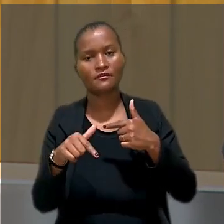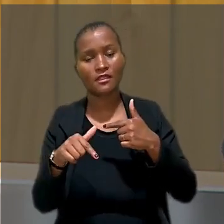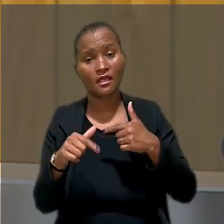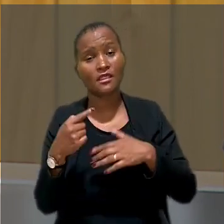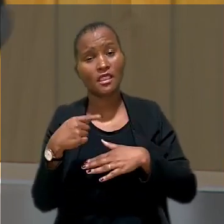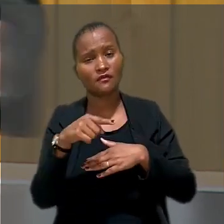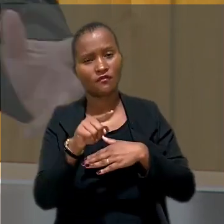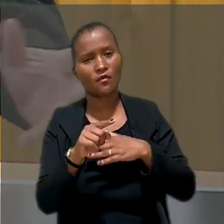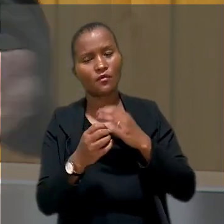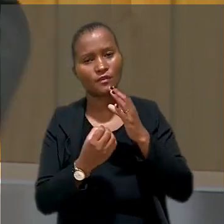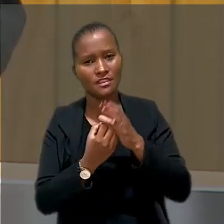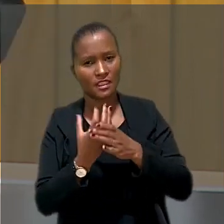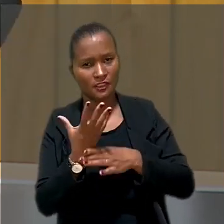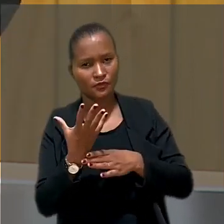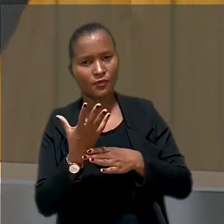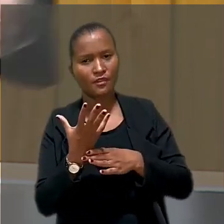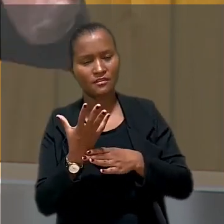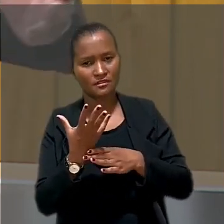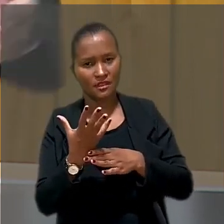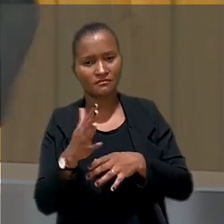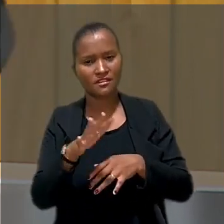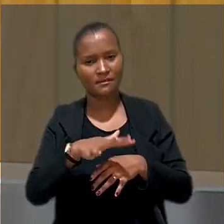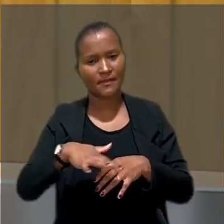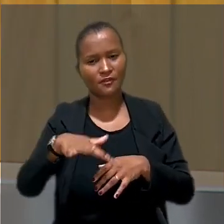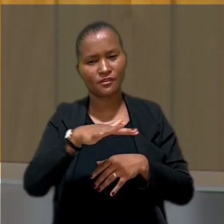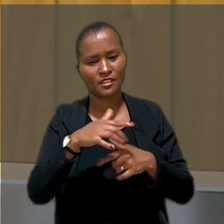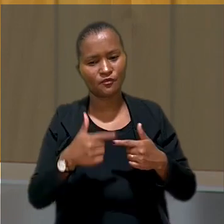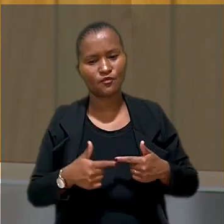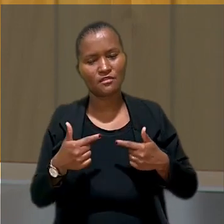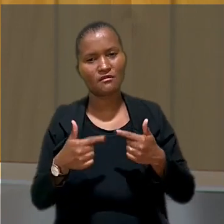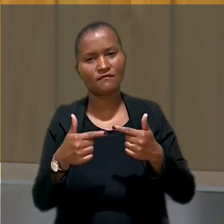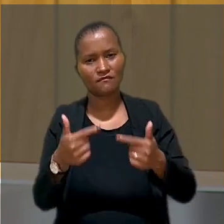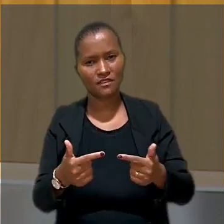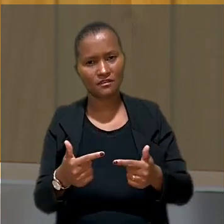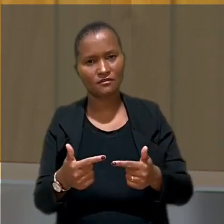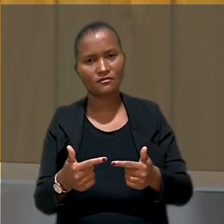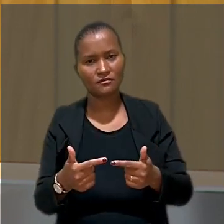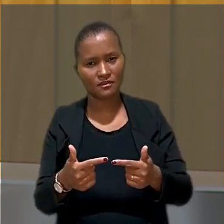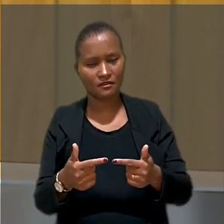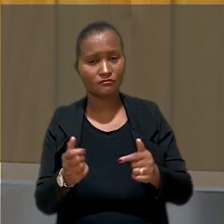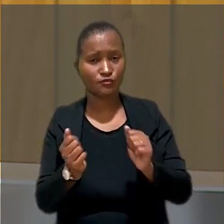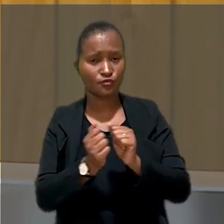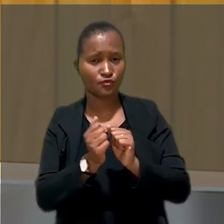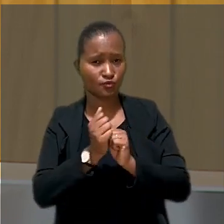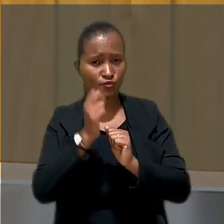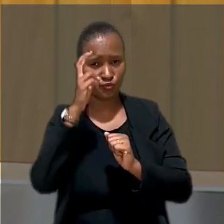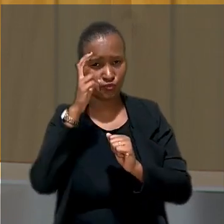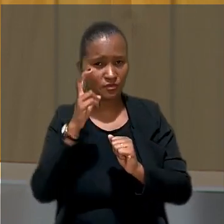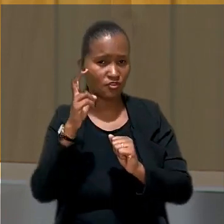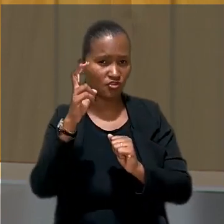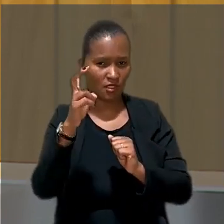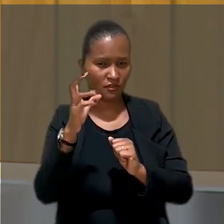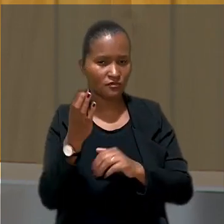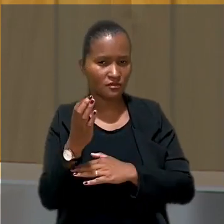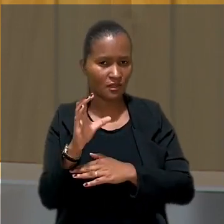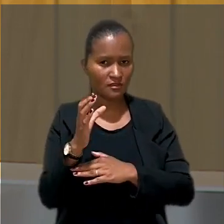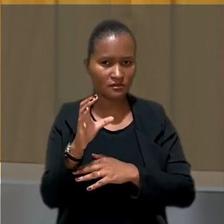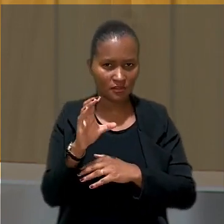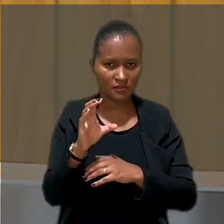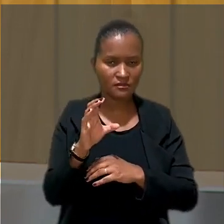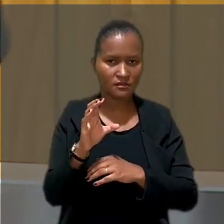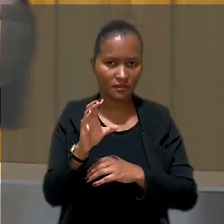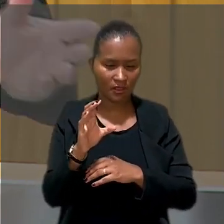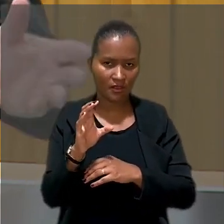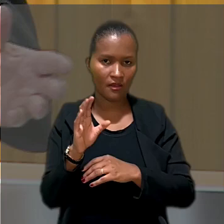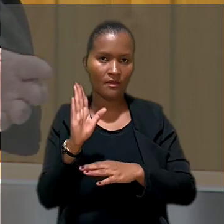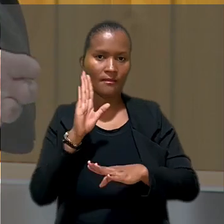foram os criadores de grande parte dos avanços ao lado dos gênios da ciência